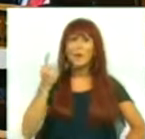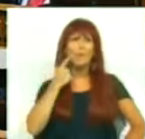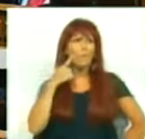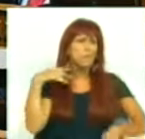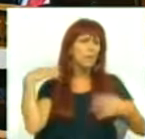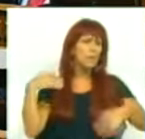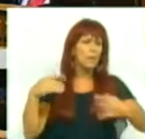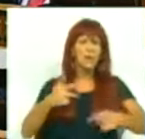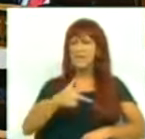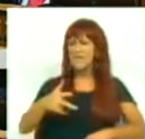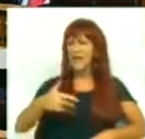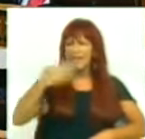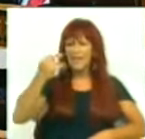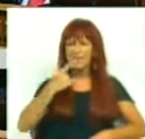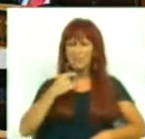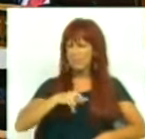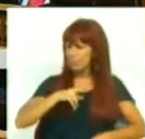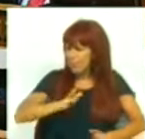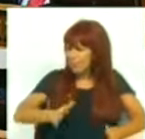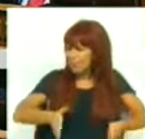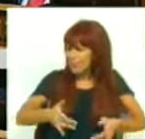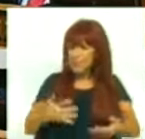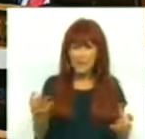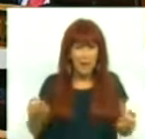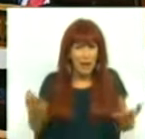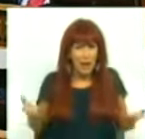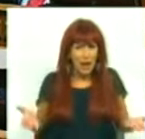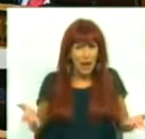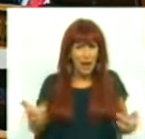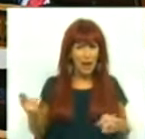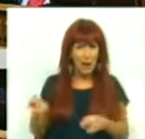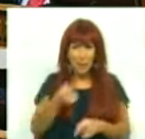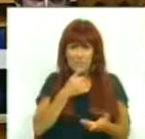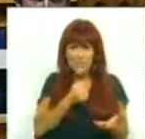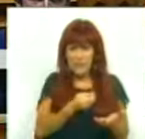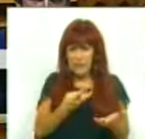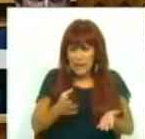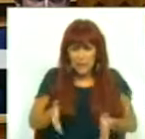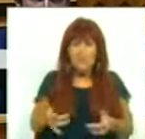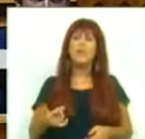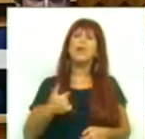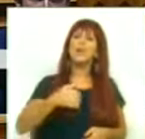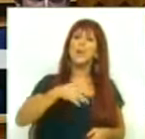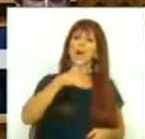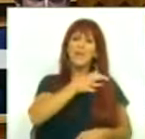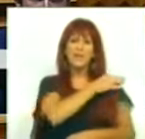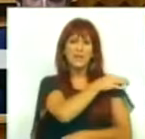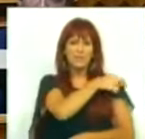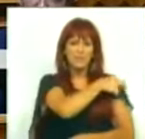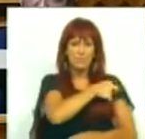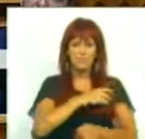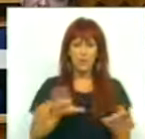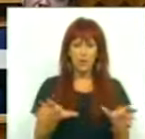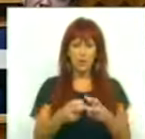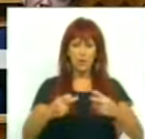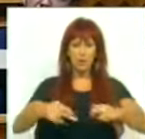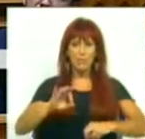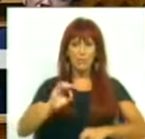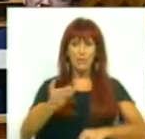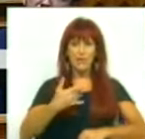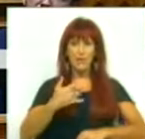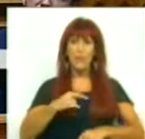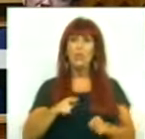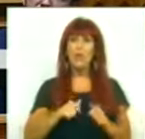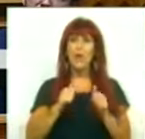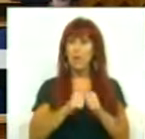e 100 dias a perceber que Portugal precisava, efetivamente, destas medidas. Pois quero lhe dizer, em nome da bancada do Partido Social Democrata,